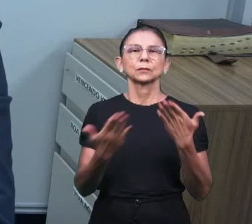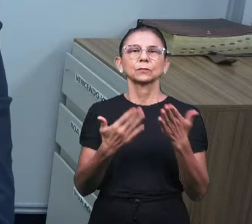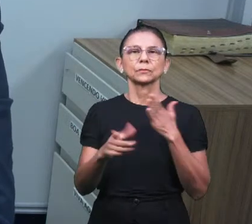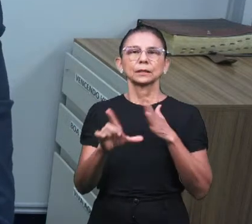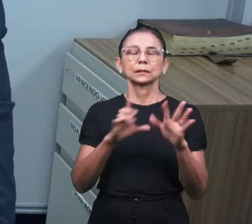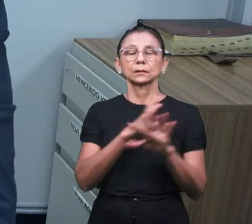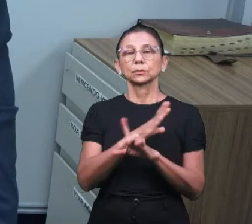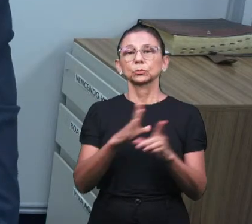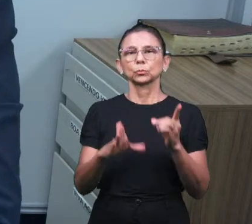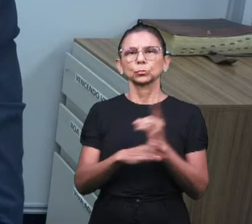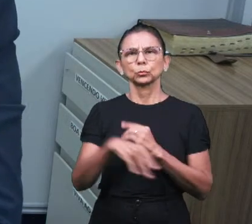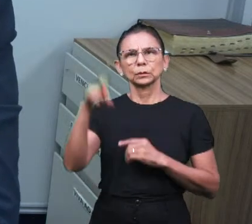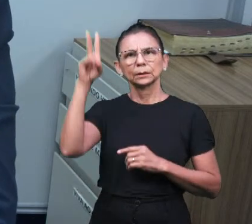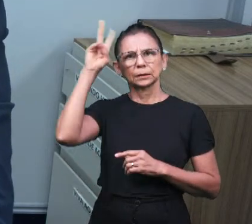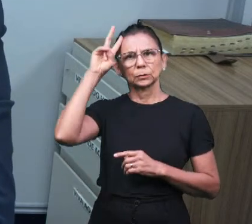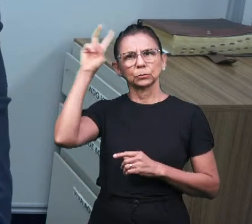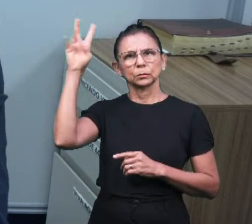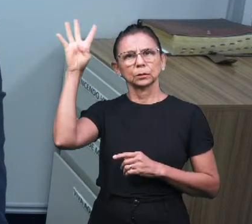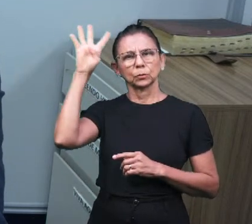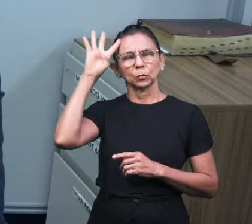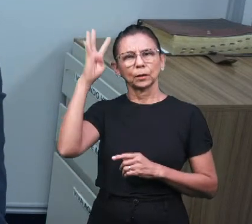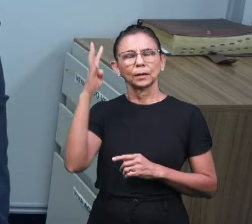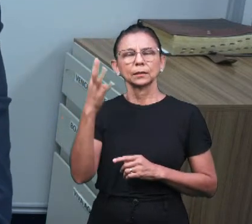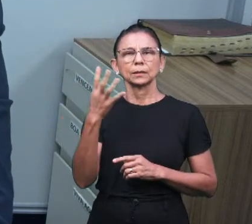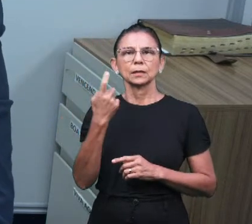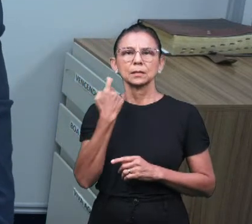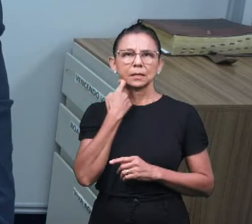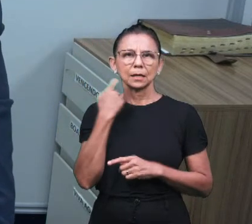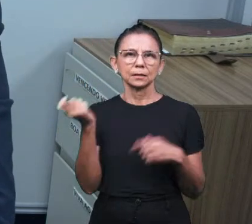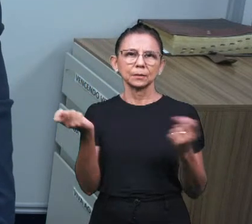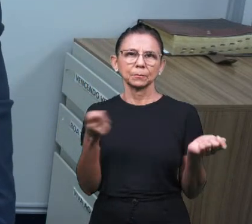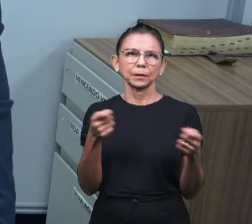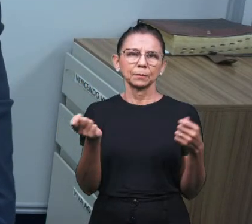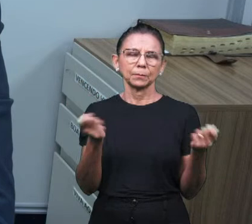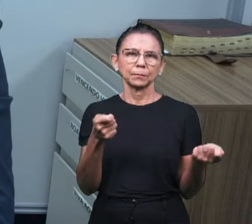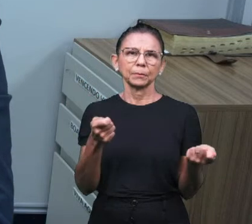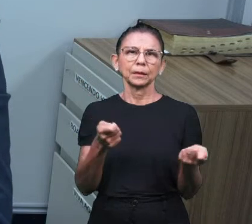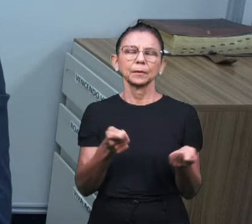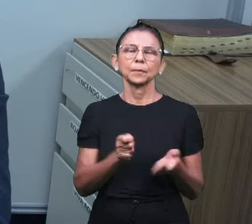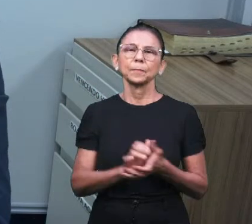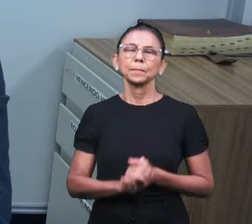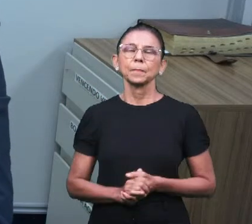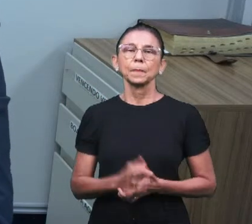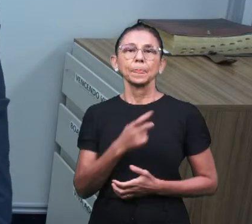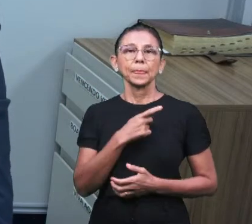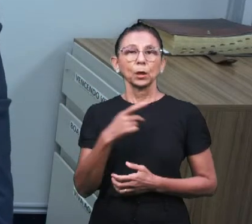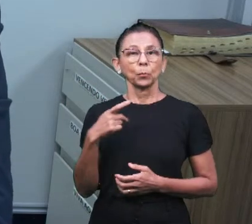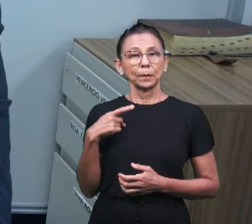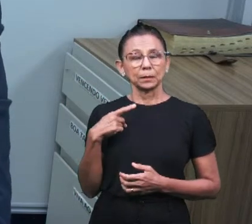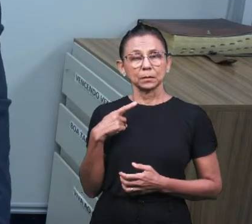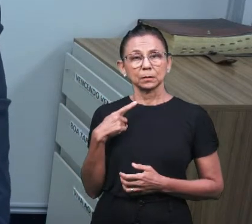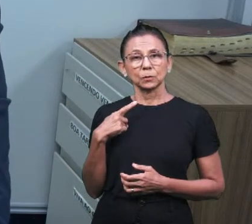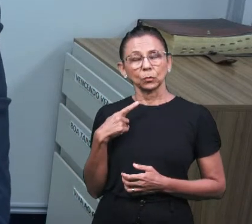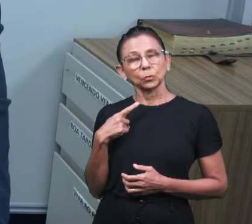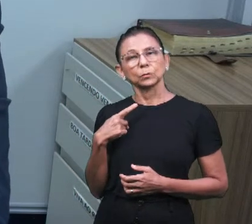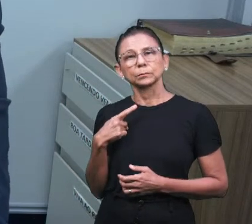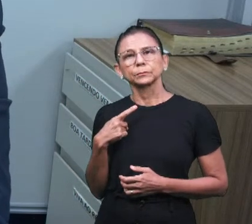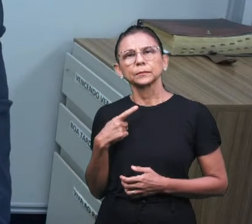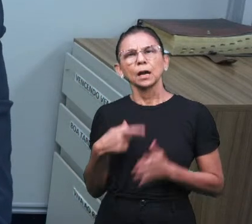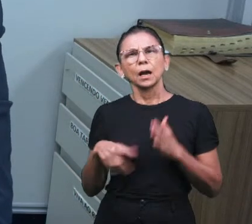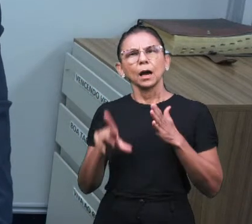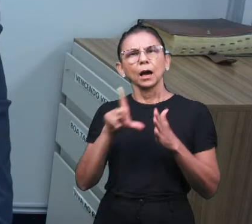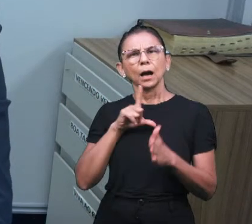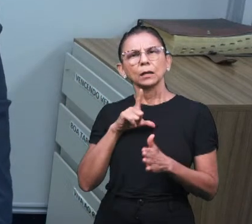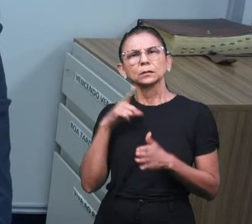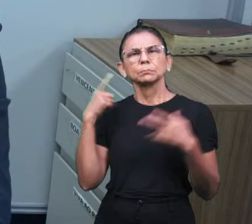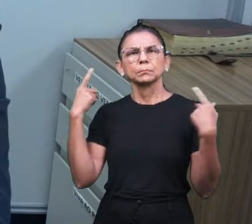as segundas, quartas e sextas-feiras, o pastor que dirige o culto da noite, ele passa aqui e bate um papo conosco. O